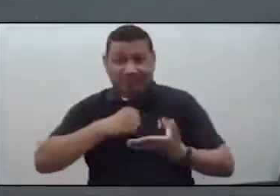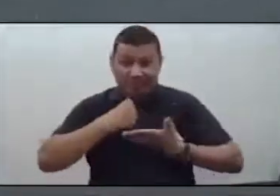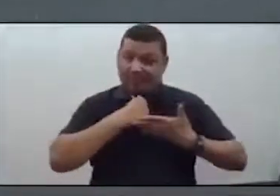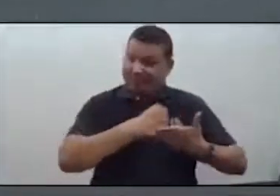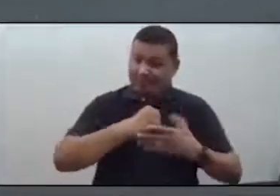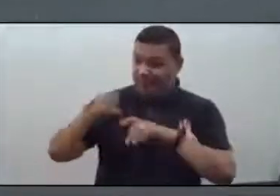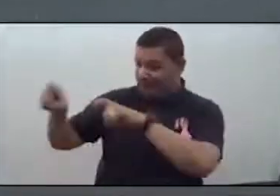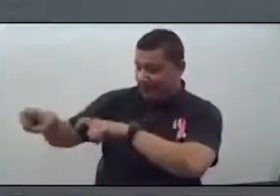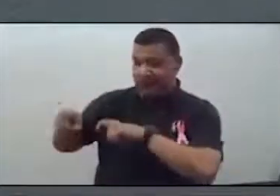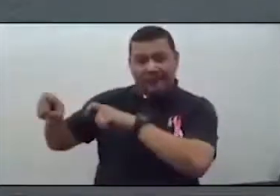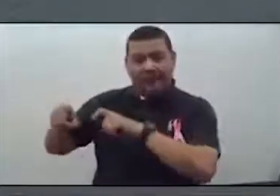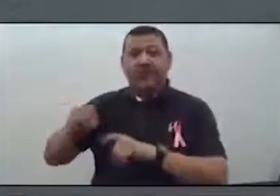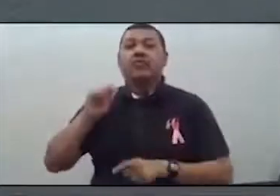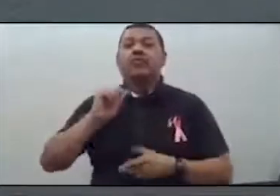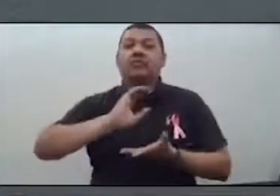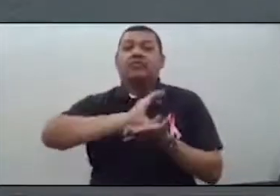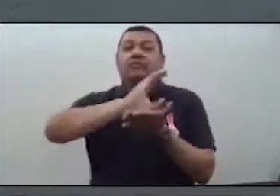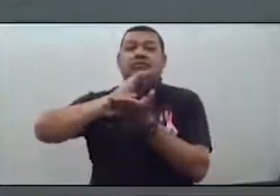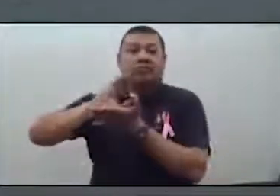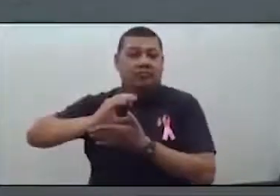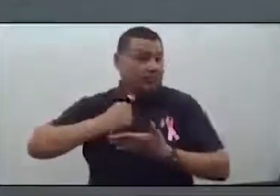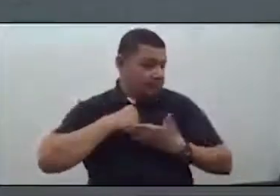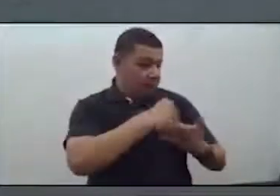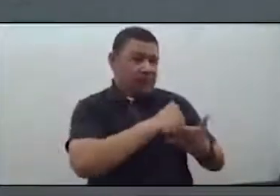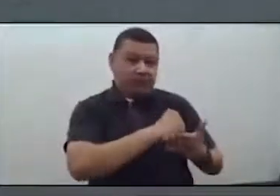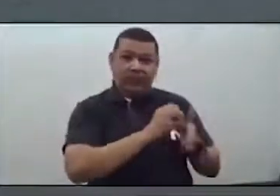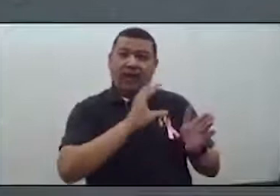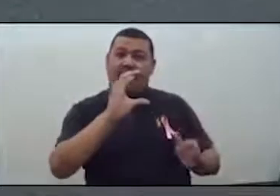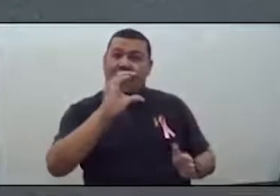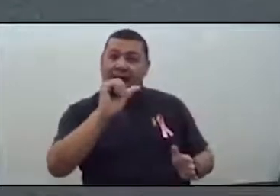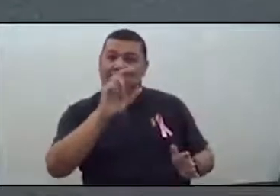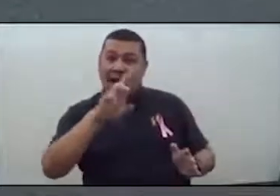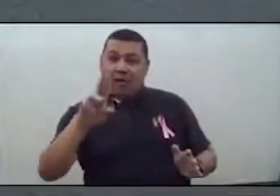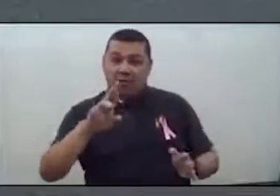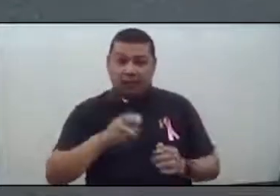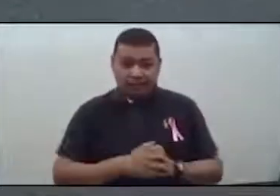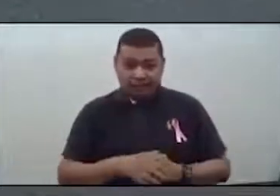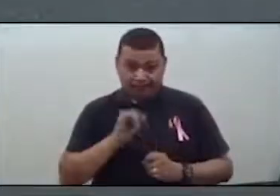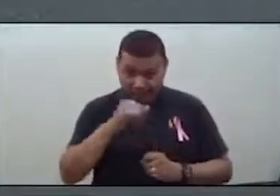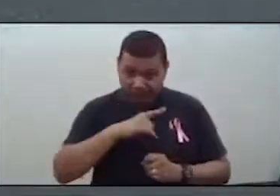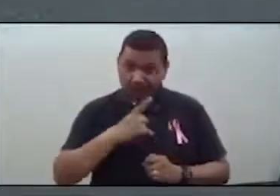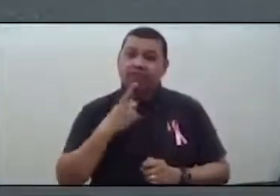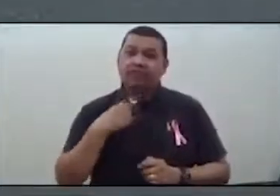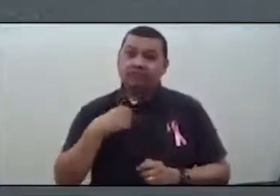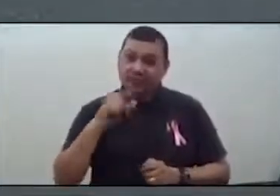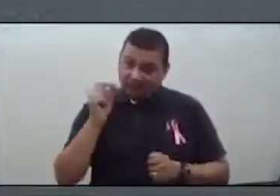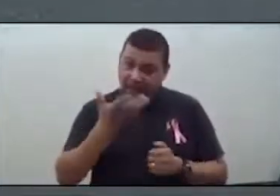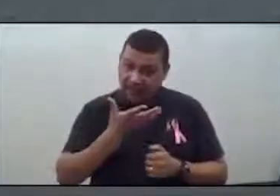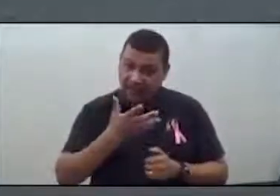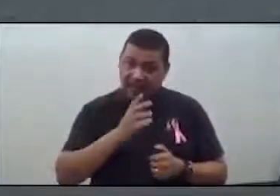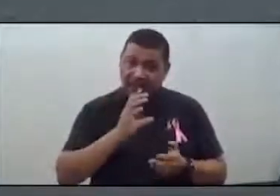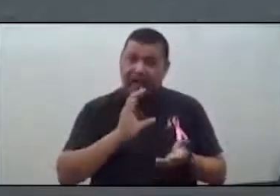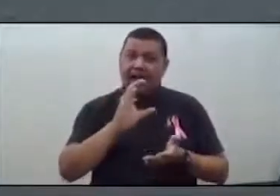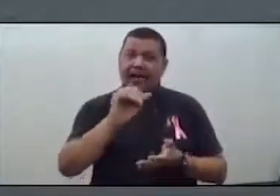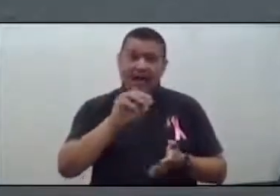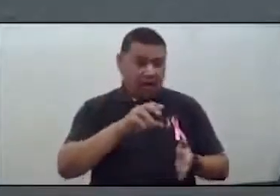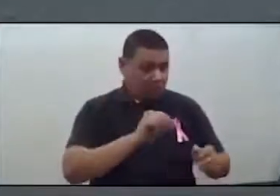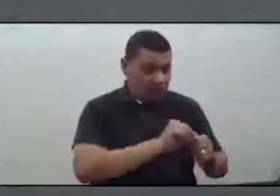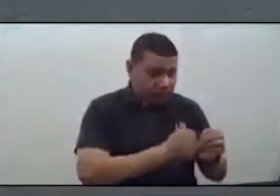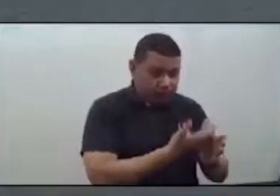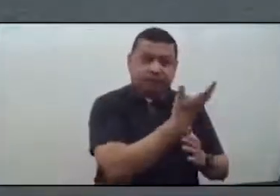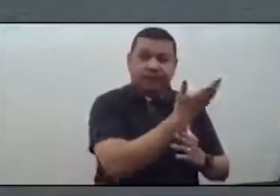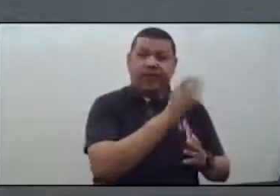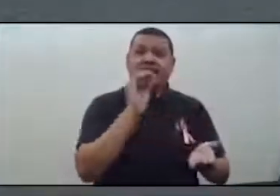tem de financiamento para o cacau. Então, se você está interessado em plantar cacau, se o seu problema é